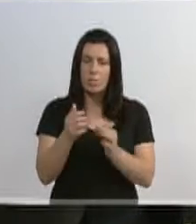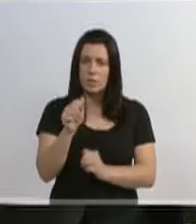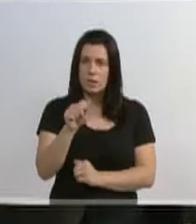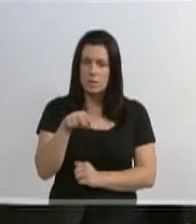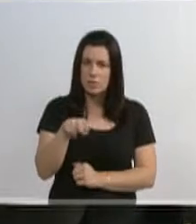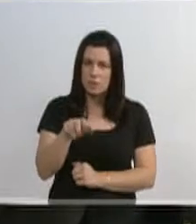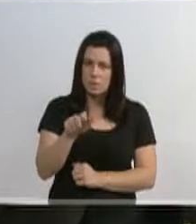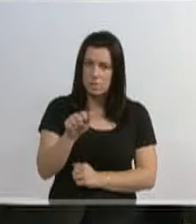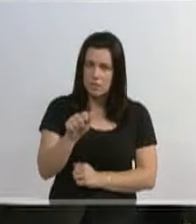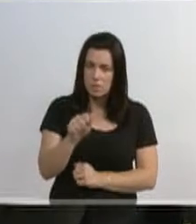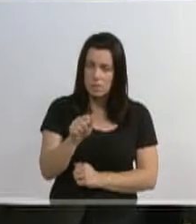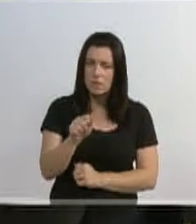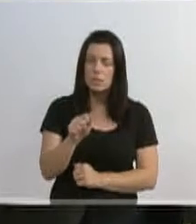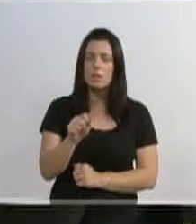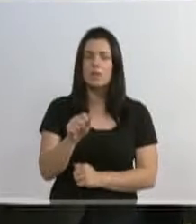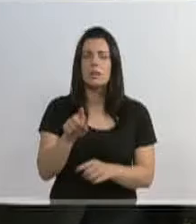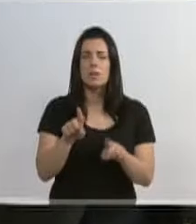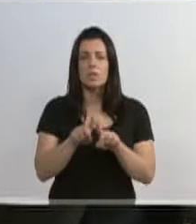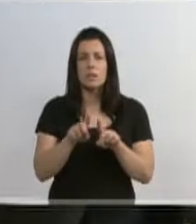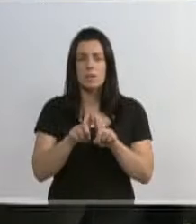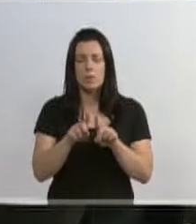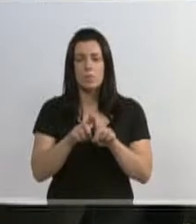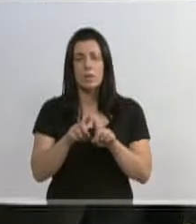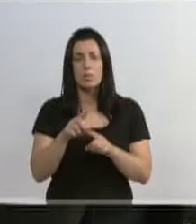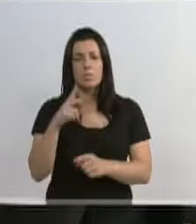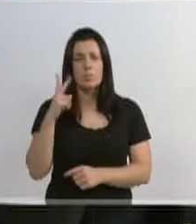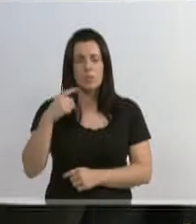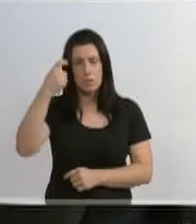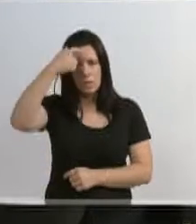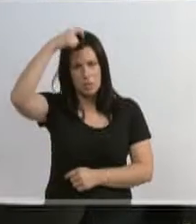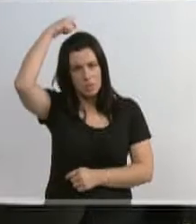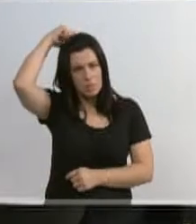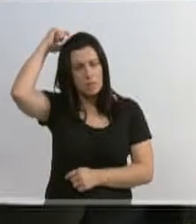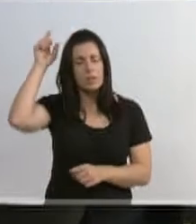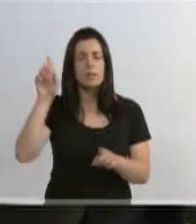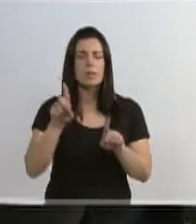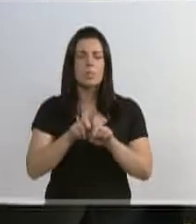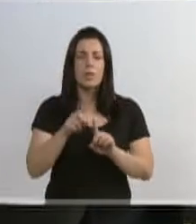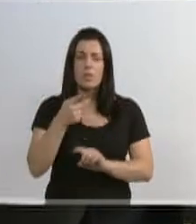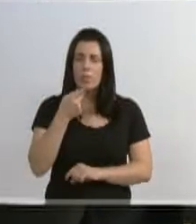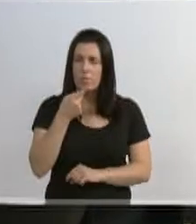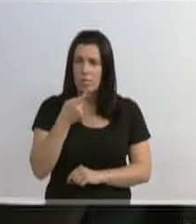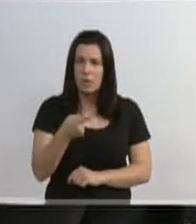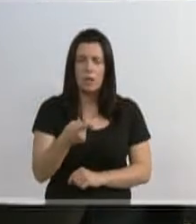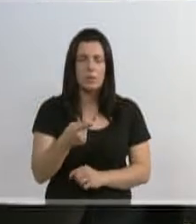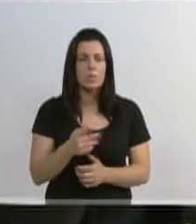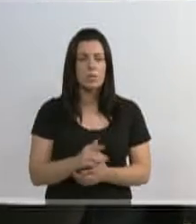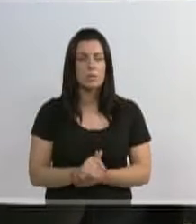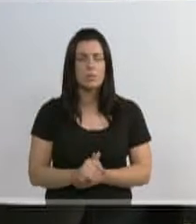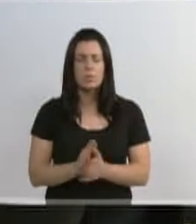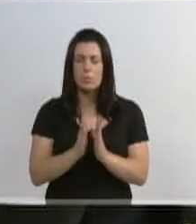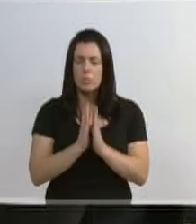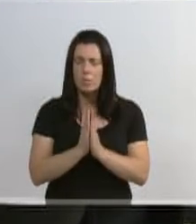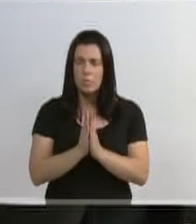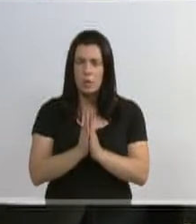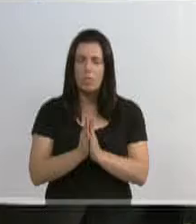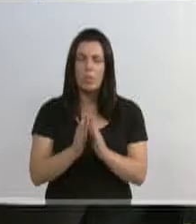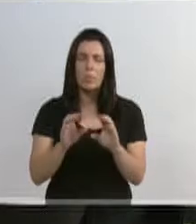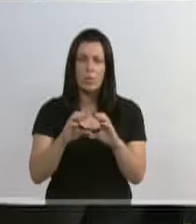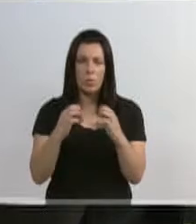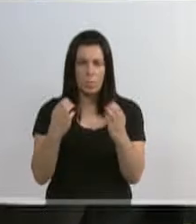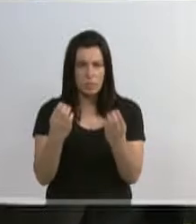recente falecimento, e também o vereador Adriano fez menção aqui também, por gentileza, até para a